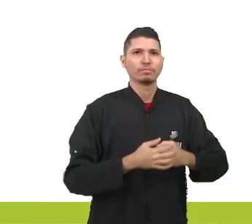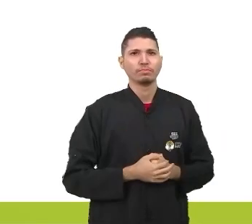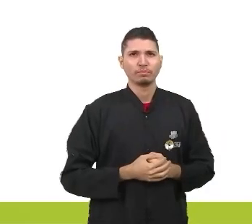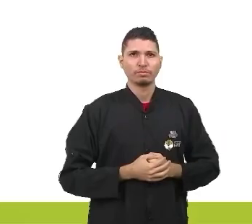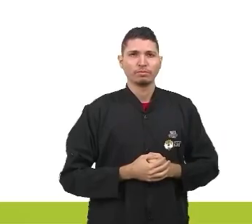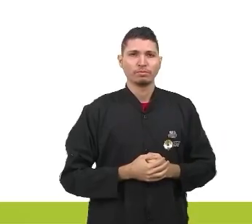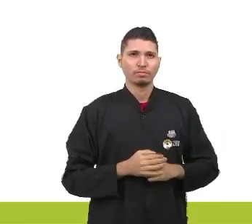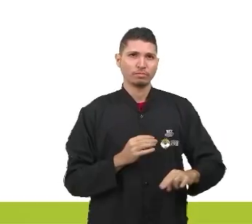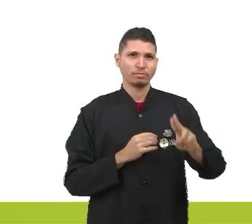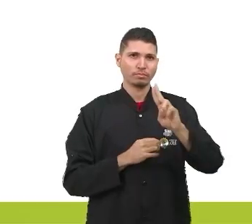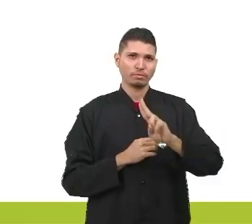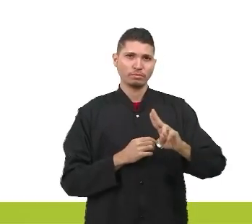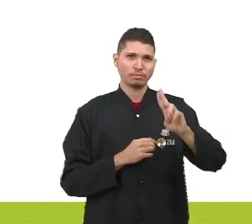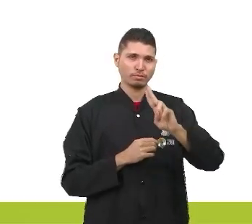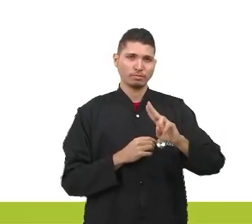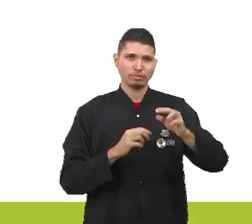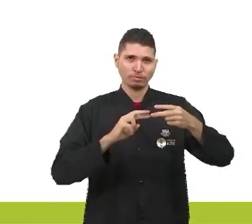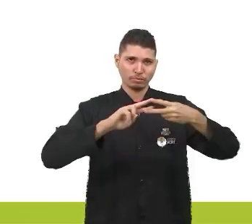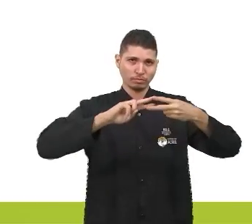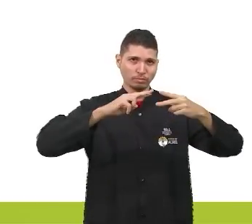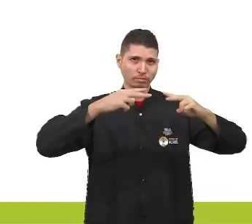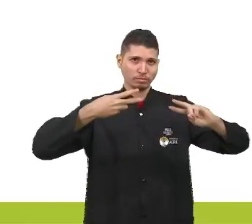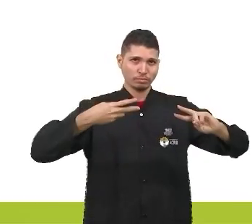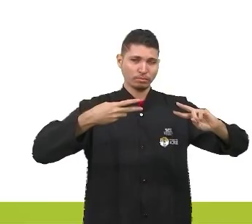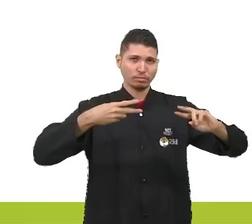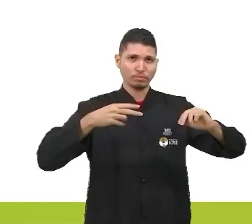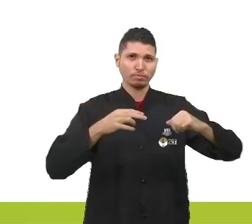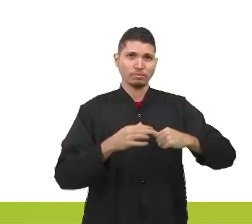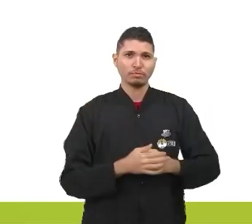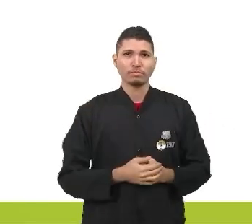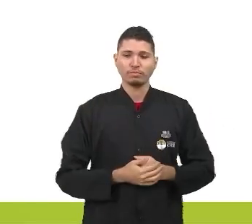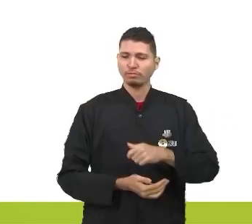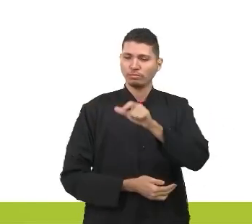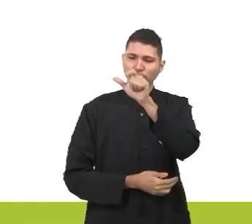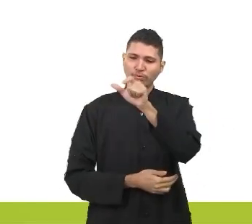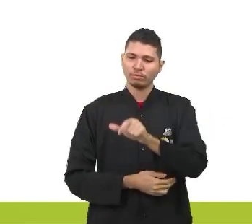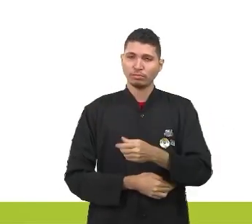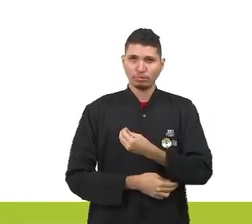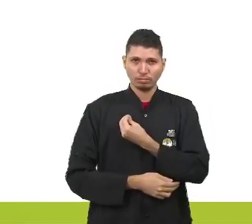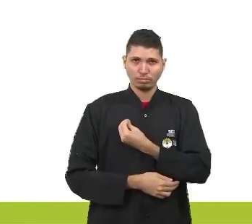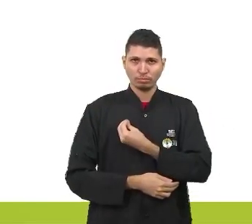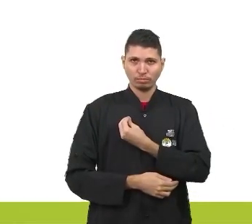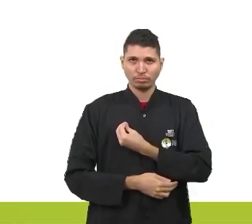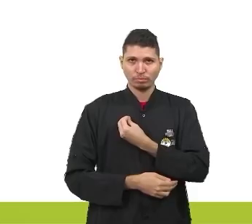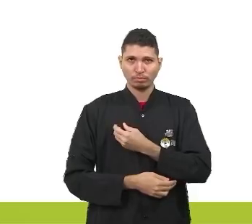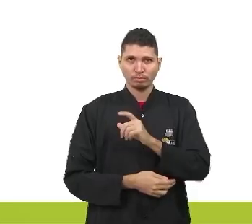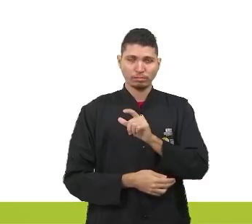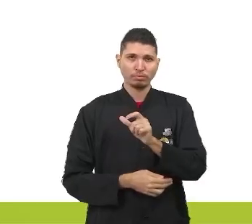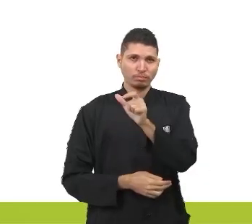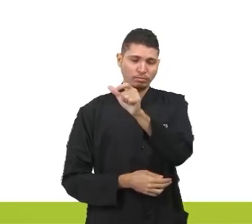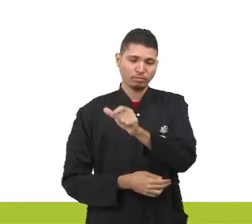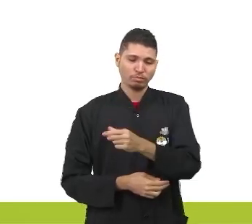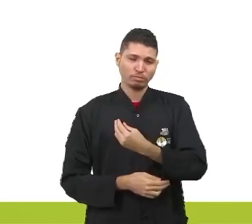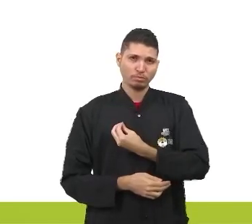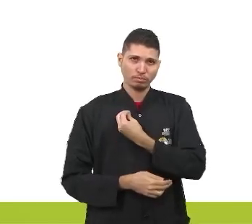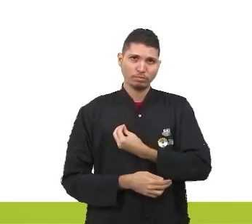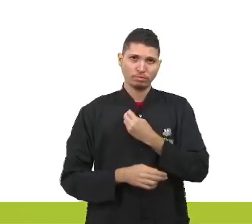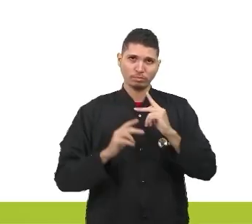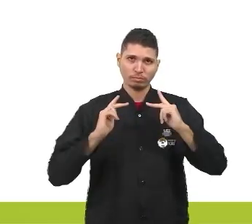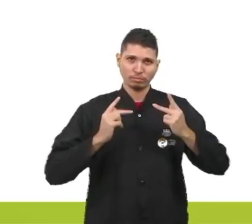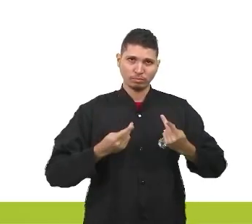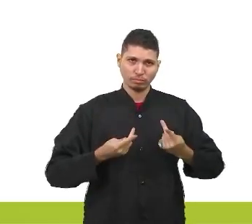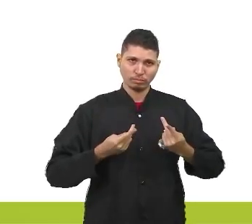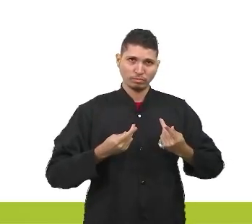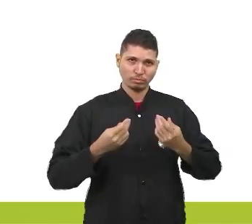se utiliza material genético de um ser, vamos considerar assim, material genético do ser humano,